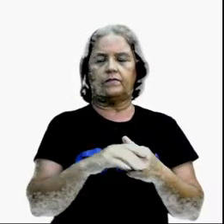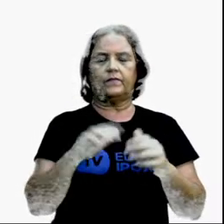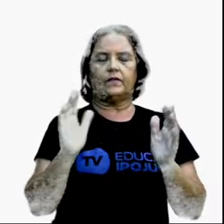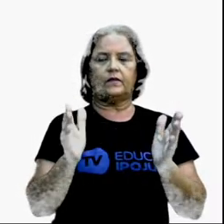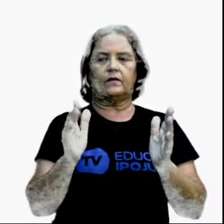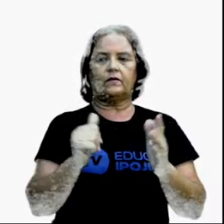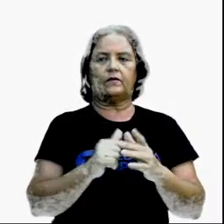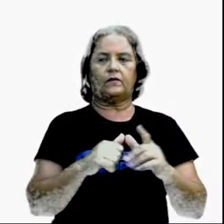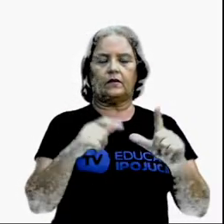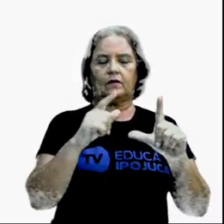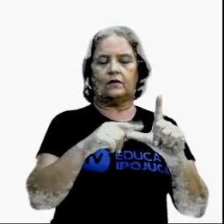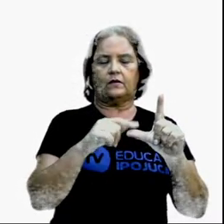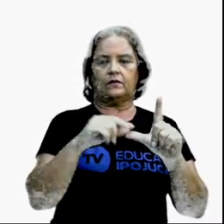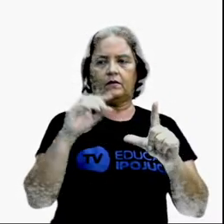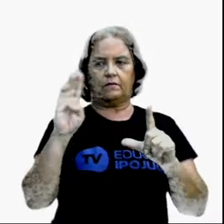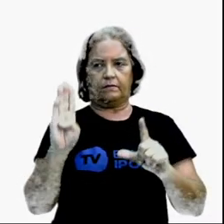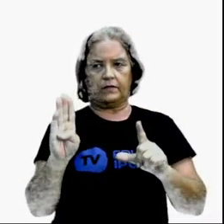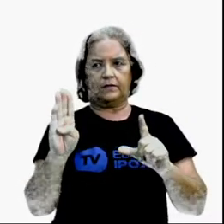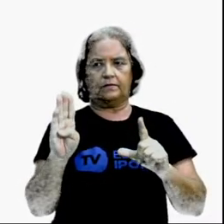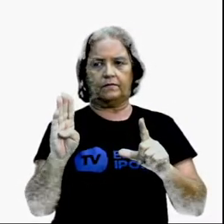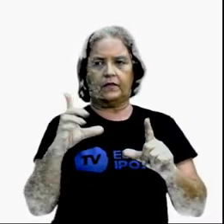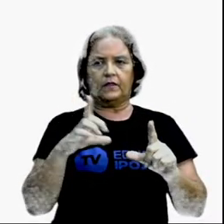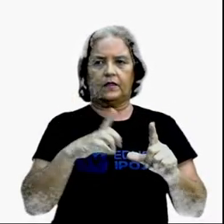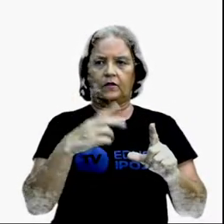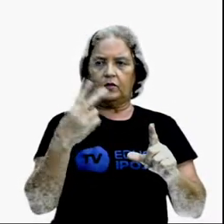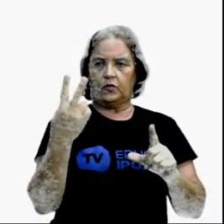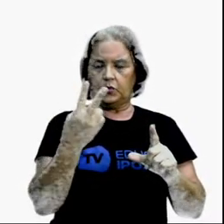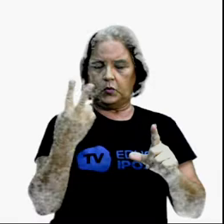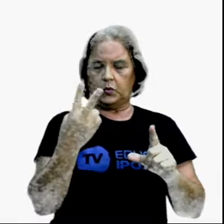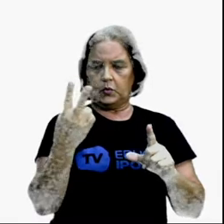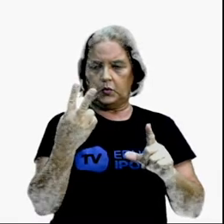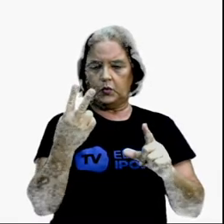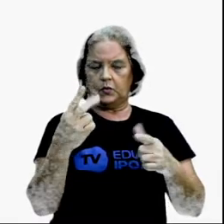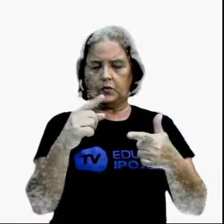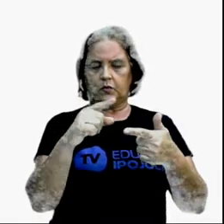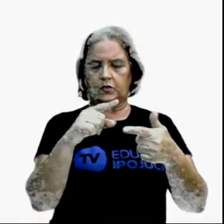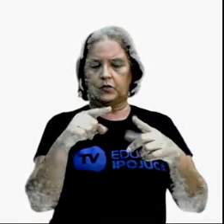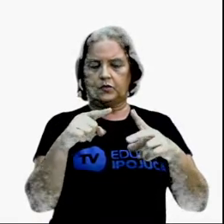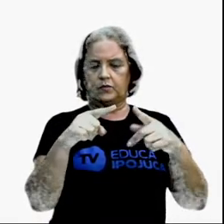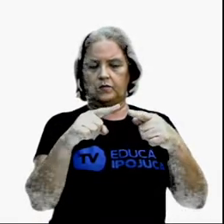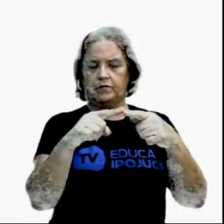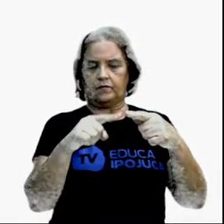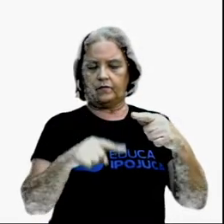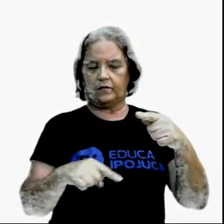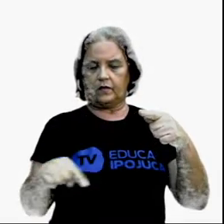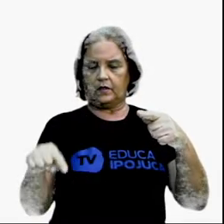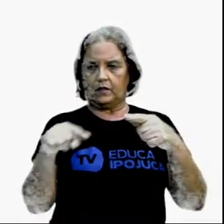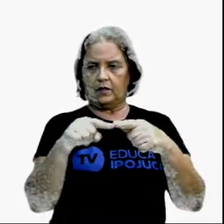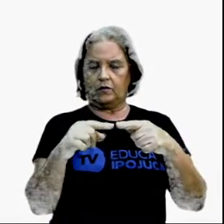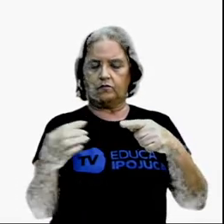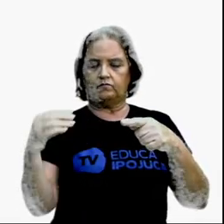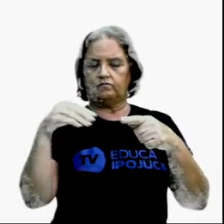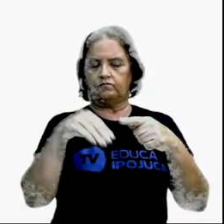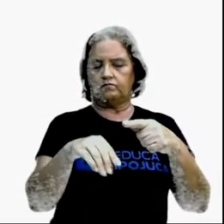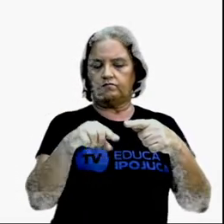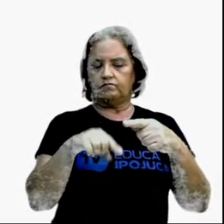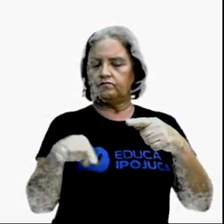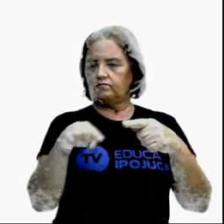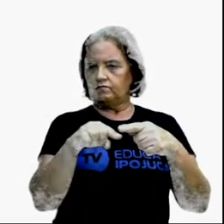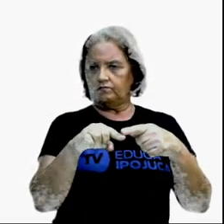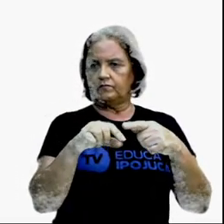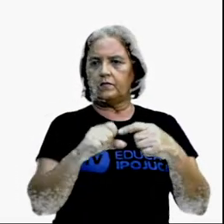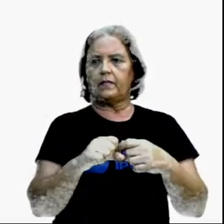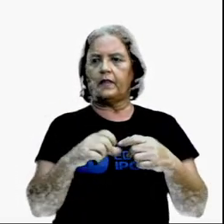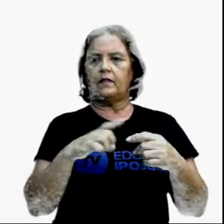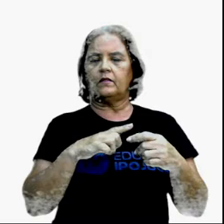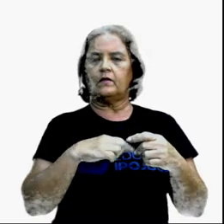analisar a letra B. Temos dois triângulos, um dentro do outro. Observe ali os ângulos. Olha aí,